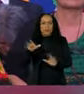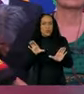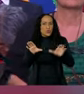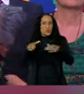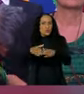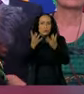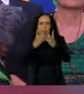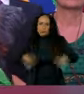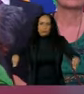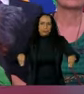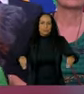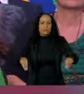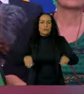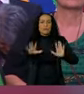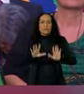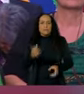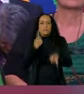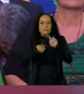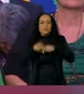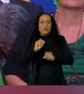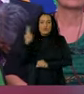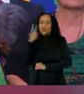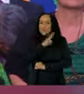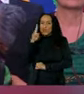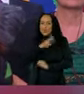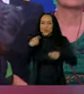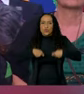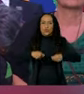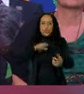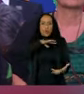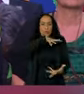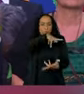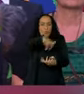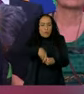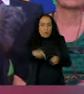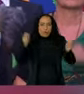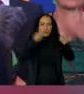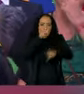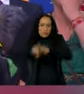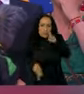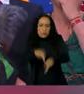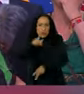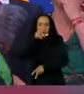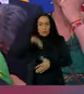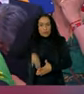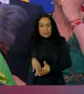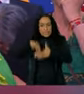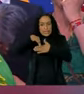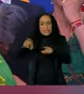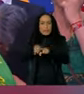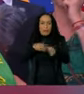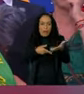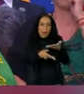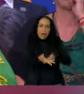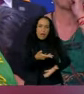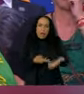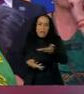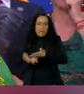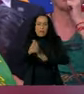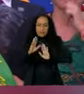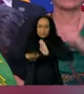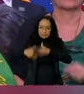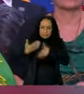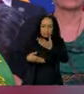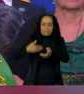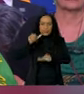coletivo. Mais que desejável, é urgente e necessário que o mundo, os povos e seus líderes se envolvam em um processo